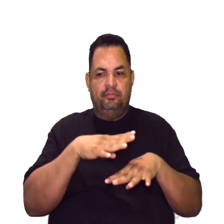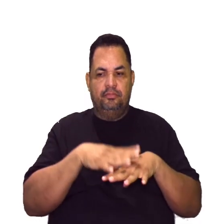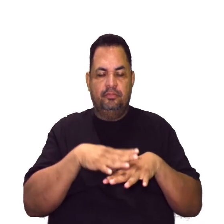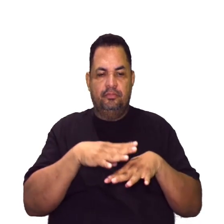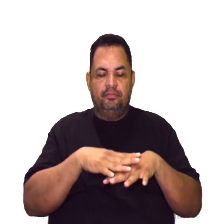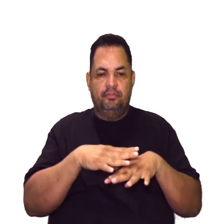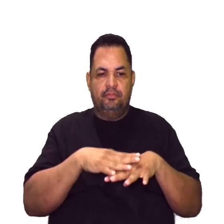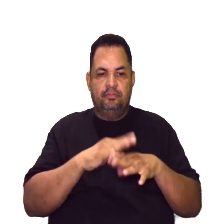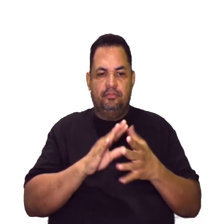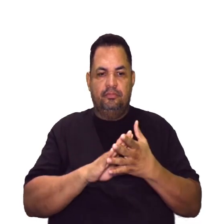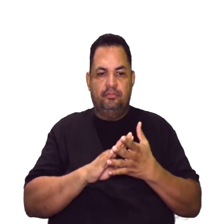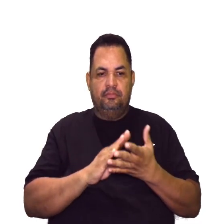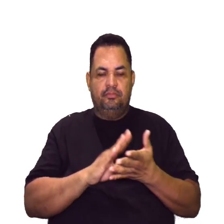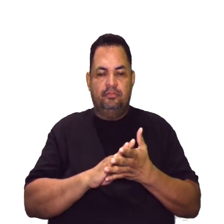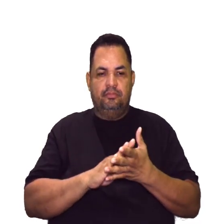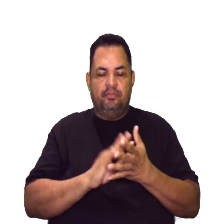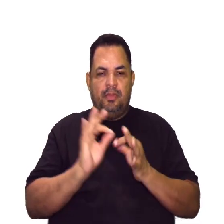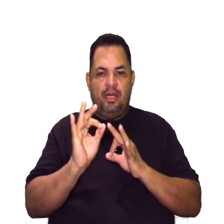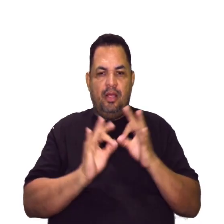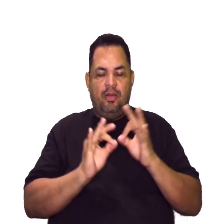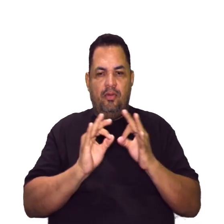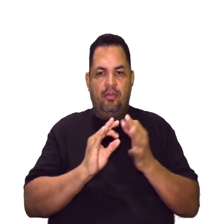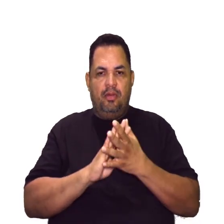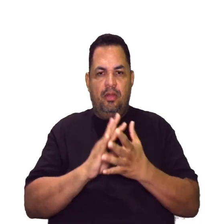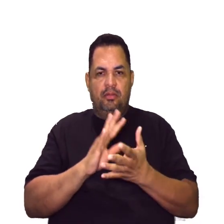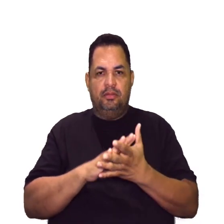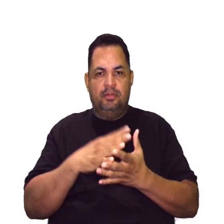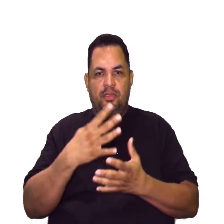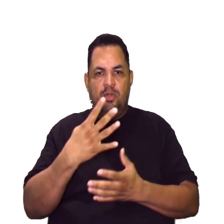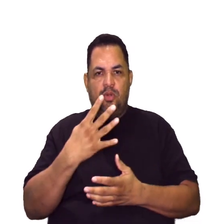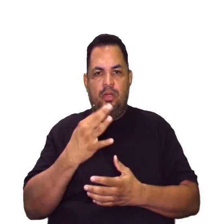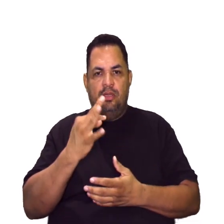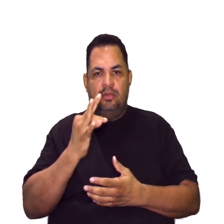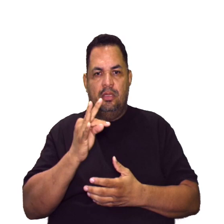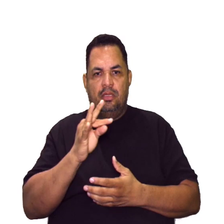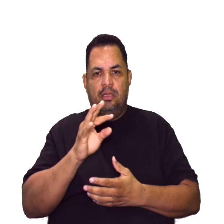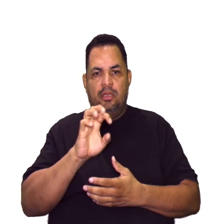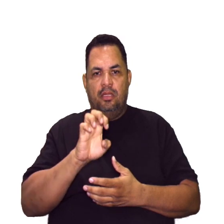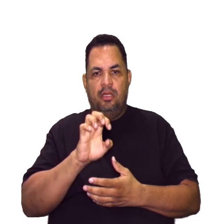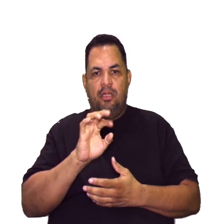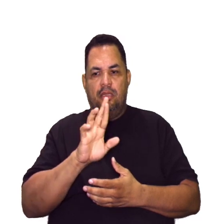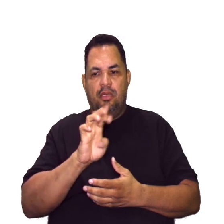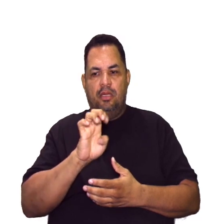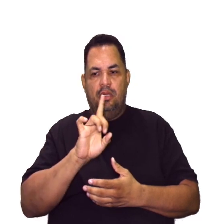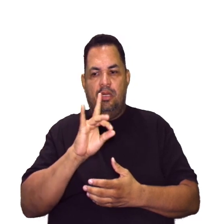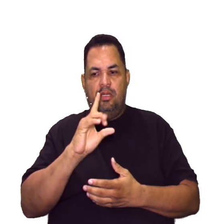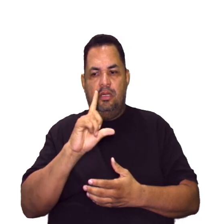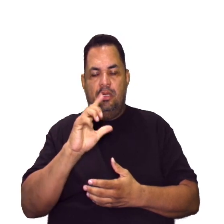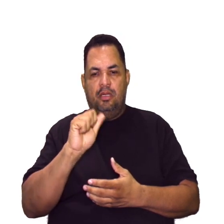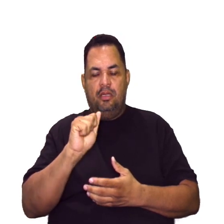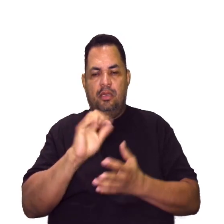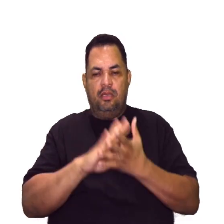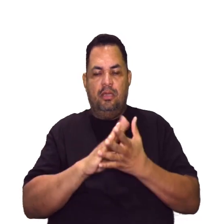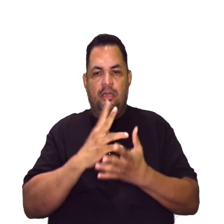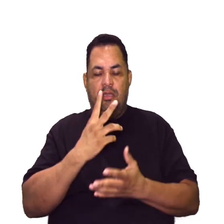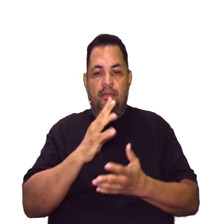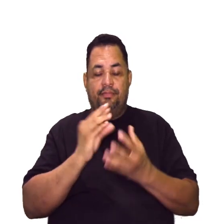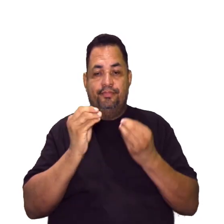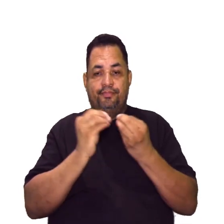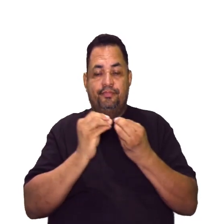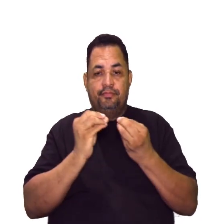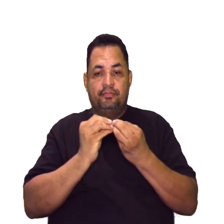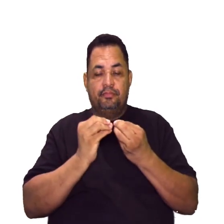matematicamente, da forma tetraédrica. Por isso, nós dizemos que a molécula do